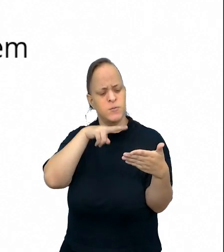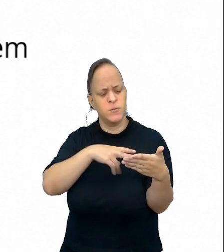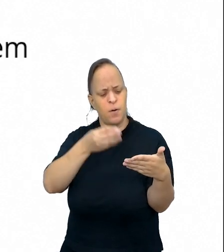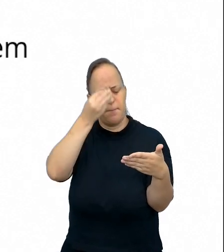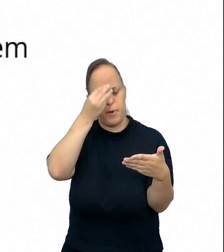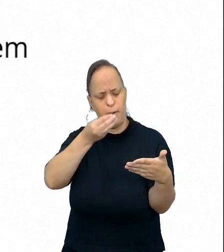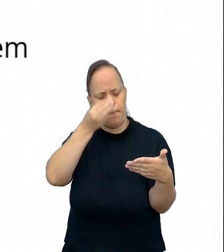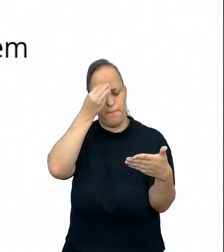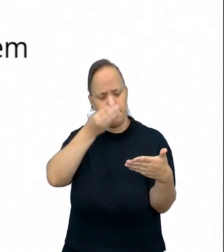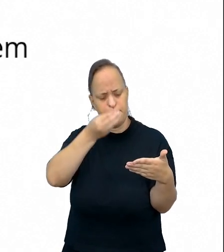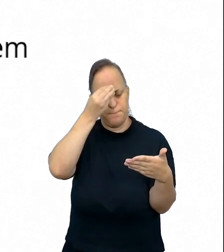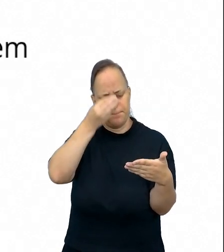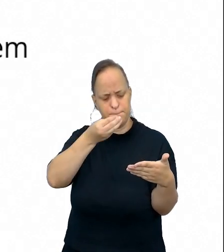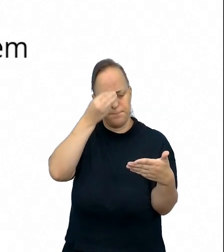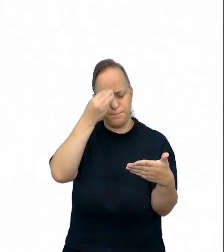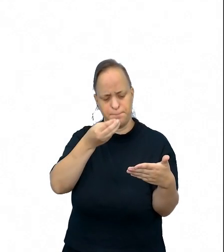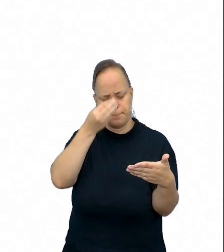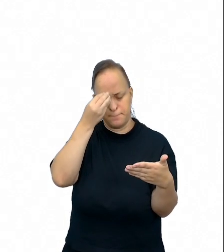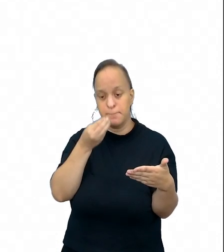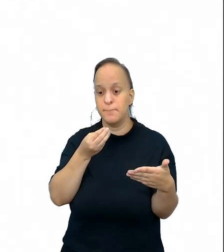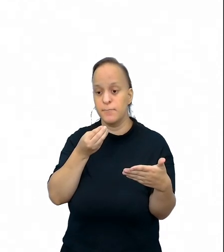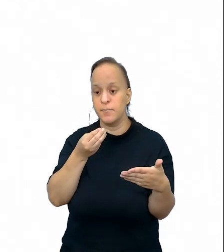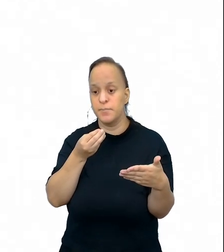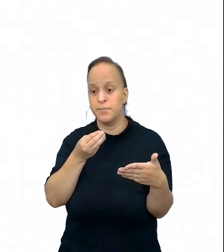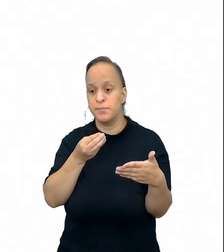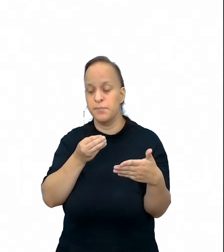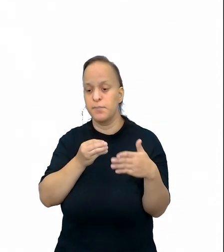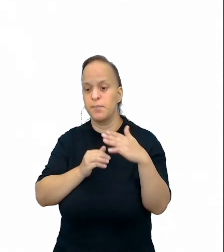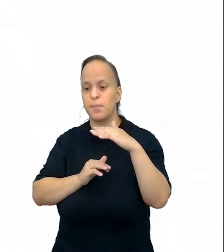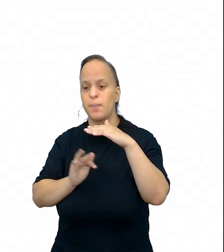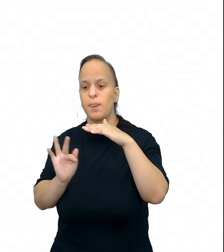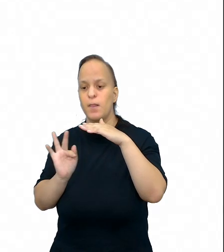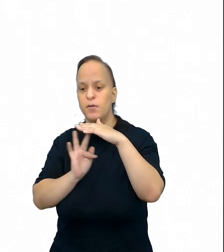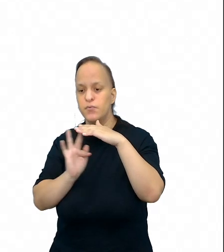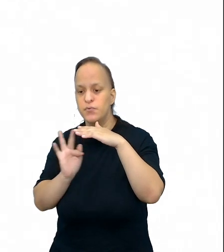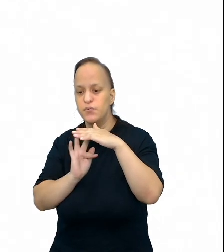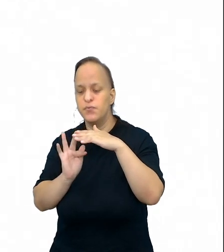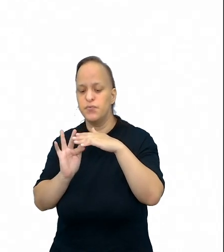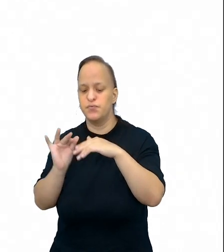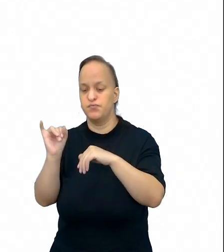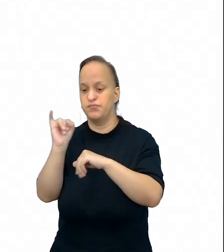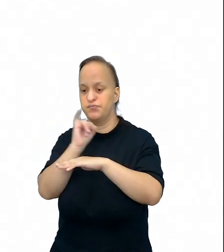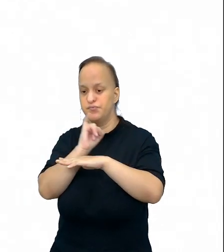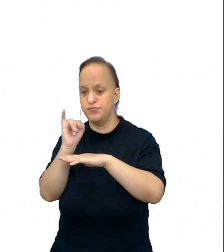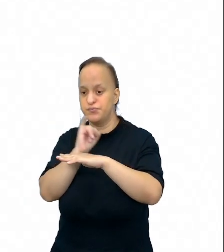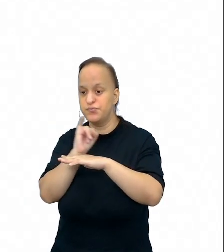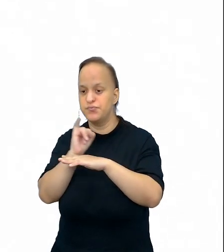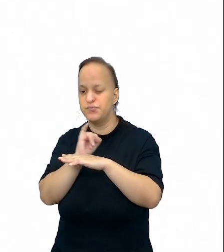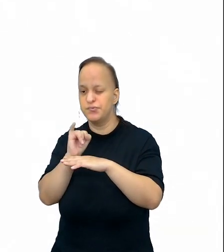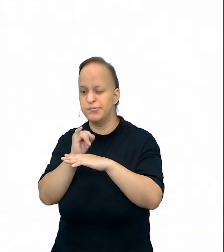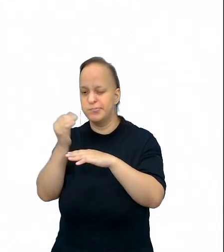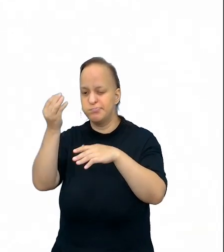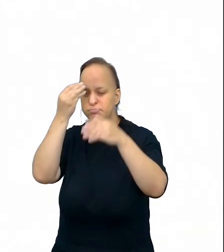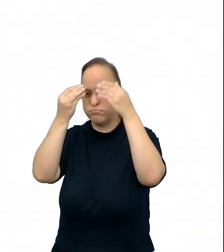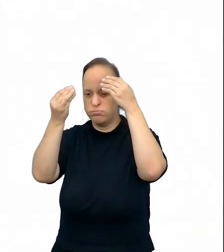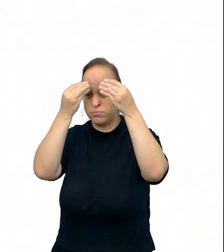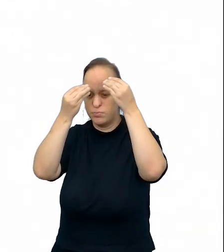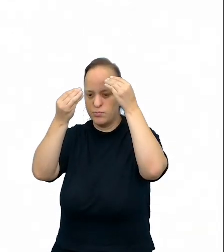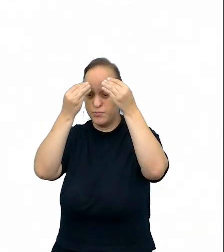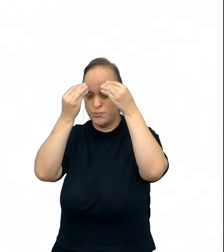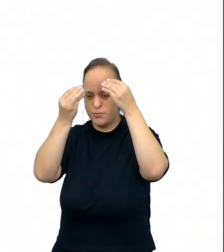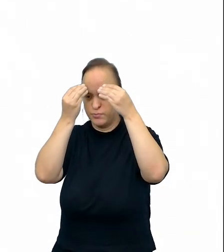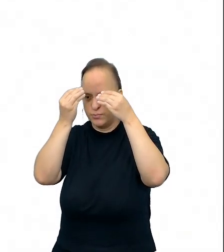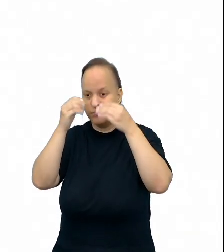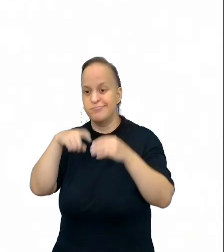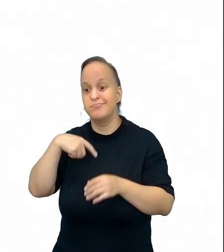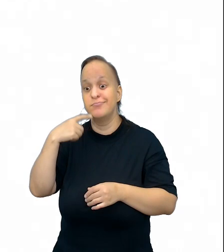sobre esses usos da linguagem formal e informal. Outra metodologia, o júri simulado, muito importante também quando há